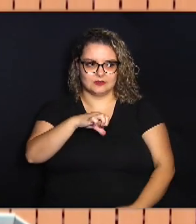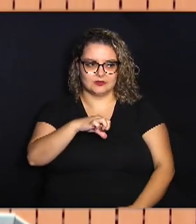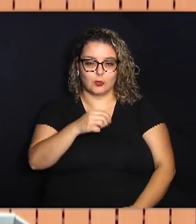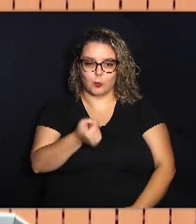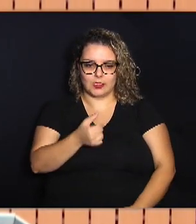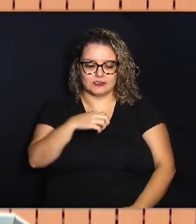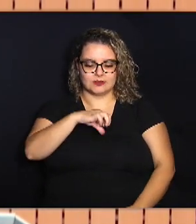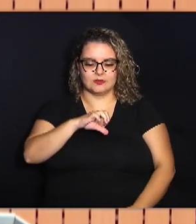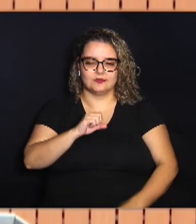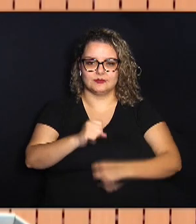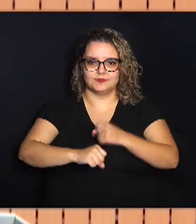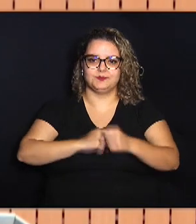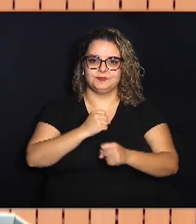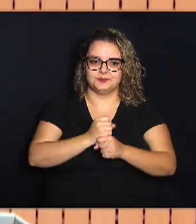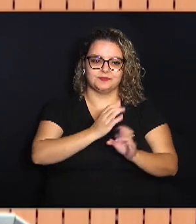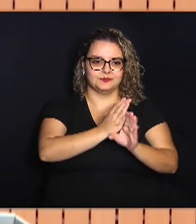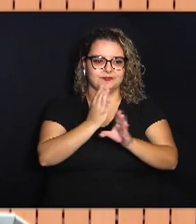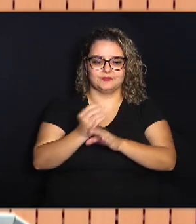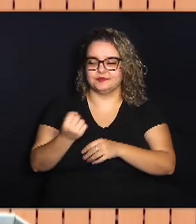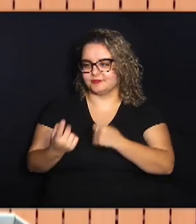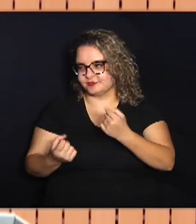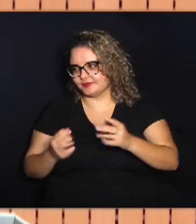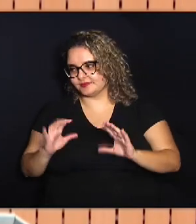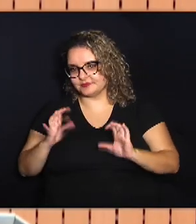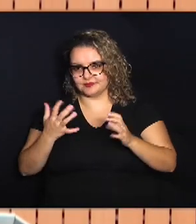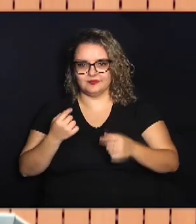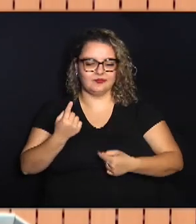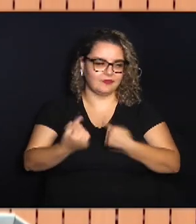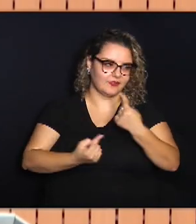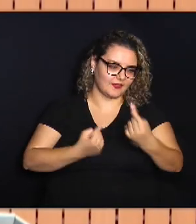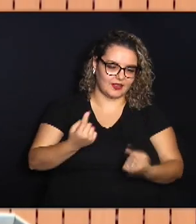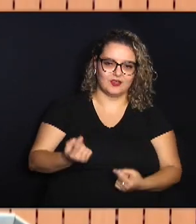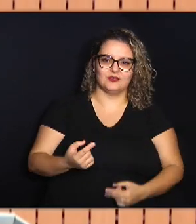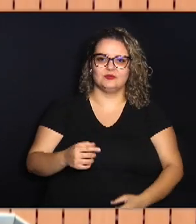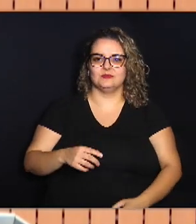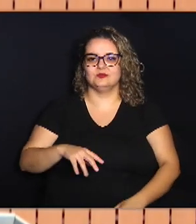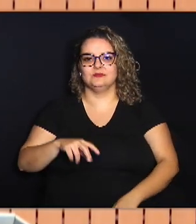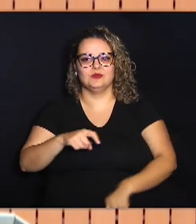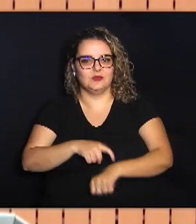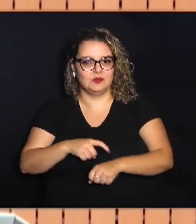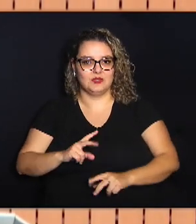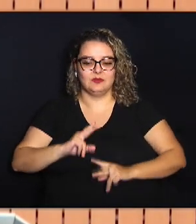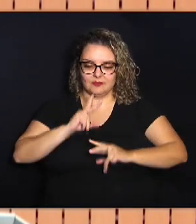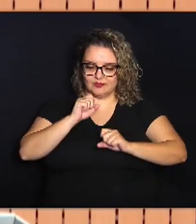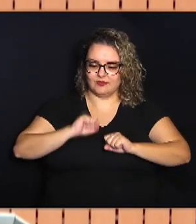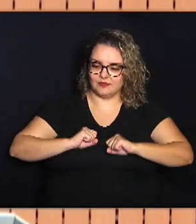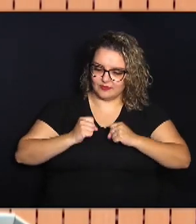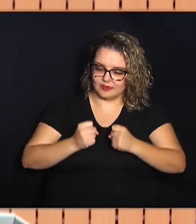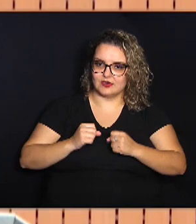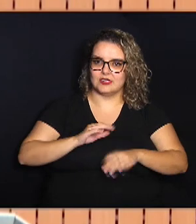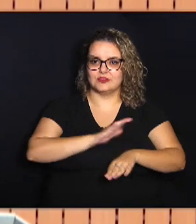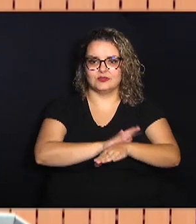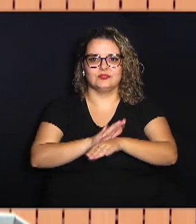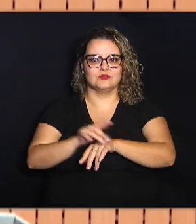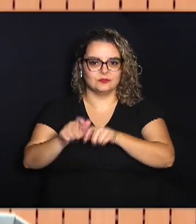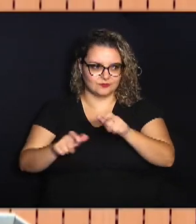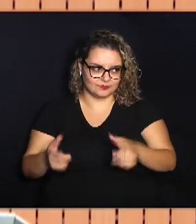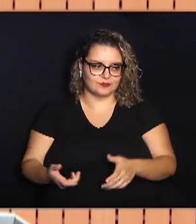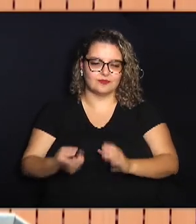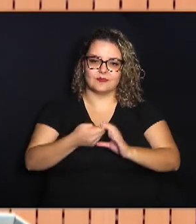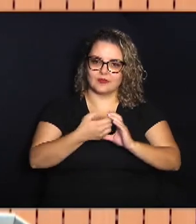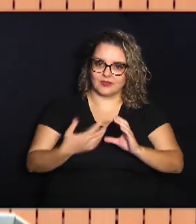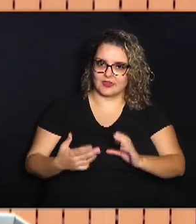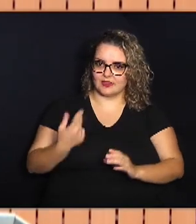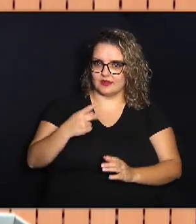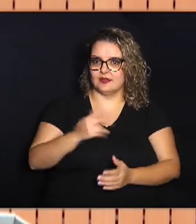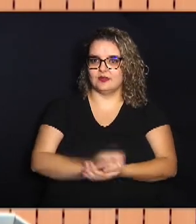conheço, e a gente se encontra em alguns eventos, em algumas situações, sempre firme e forte, ajudando pessoas, né, que é a característica dele.